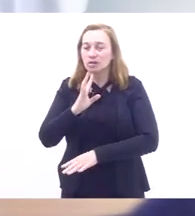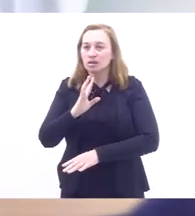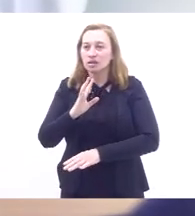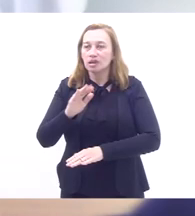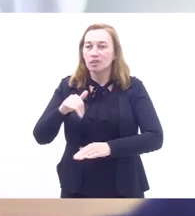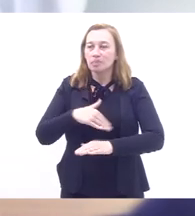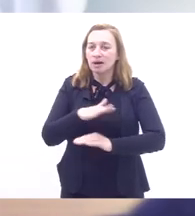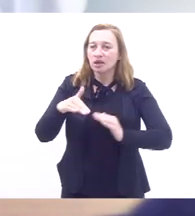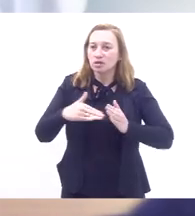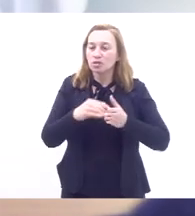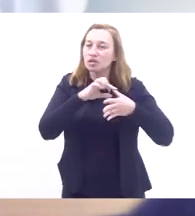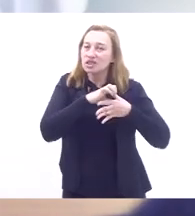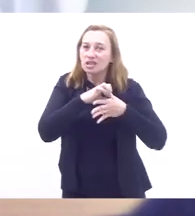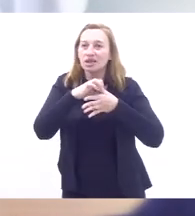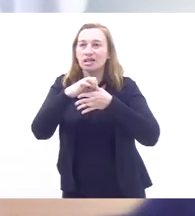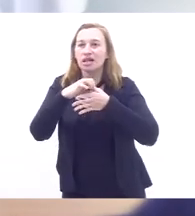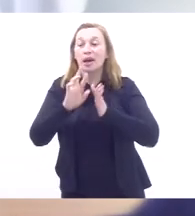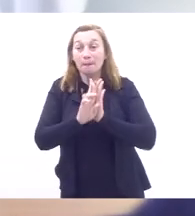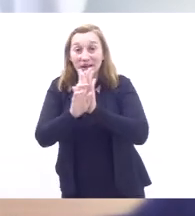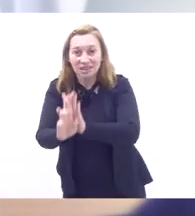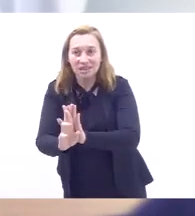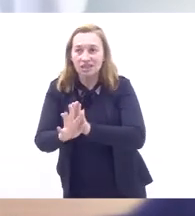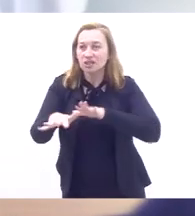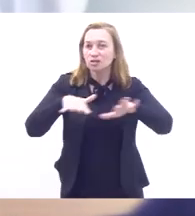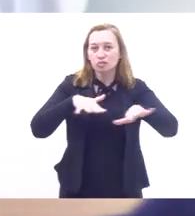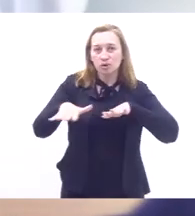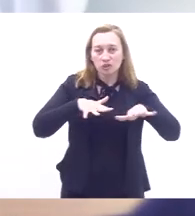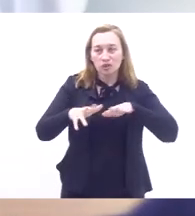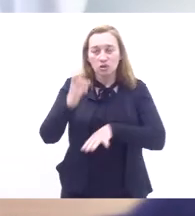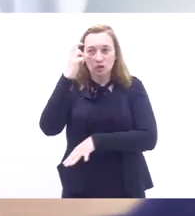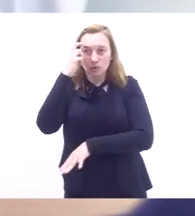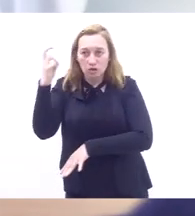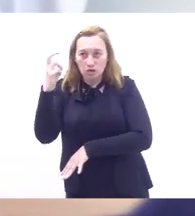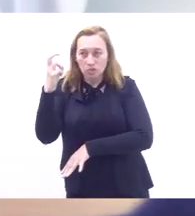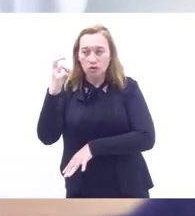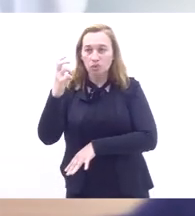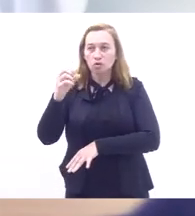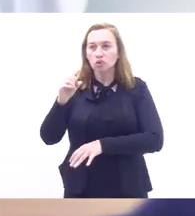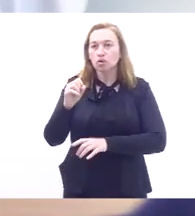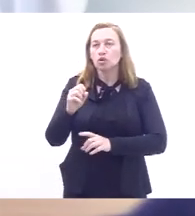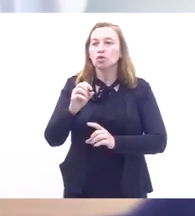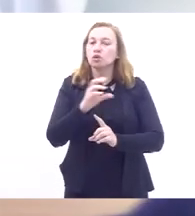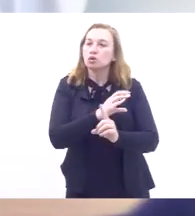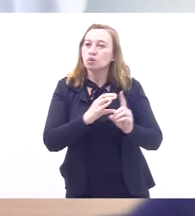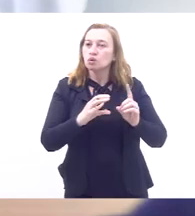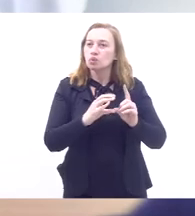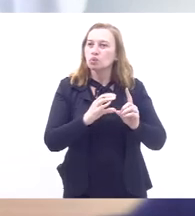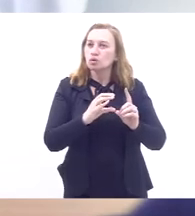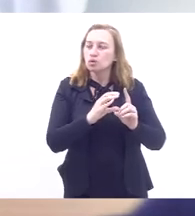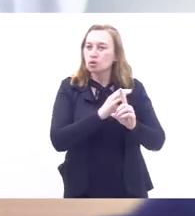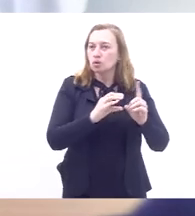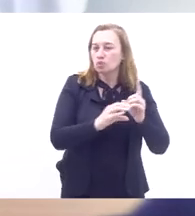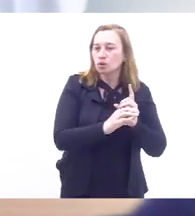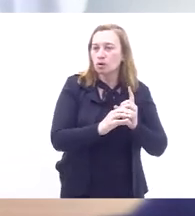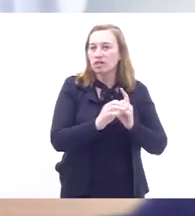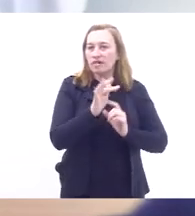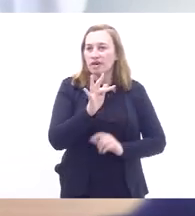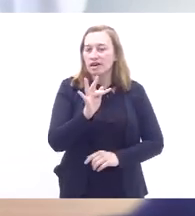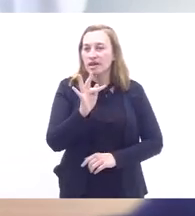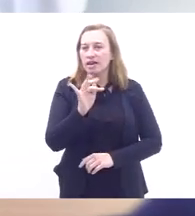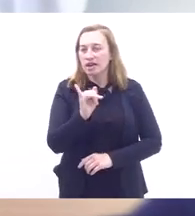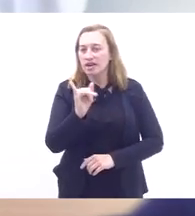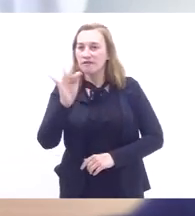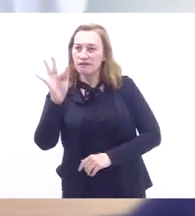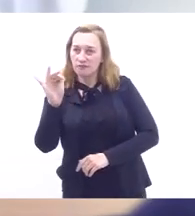os representantes de movimentos socioculturais do culto Ifá no estado do Rio de